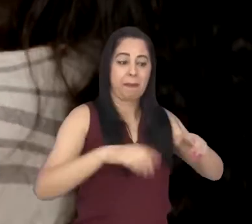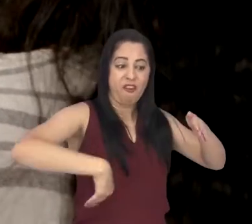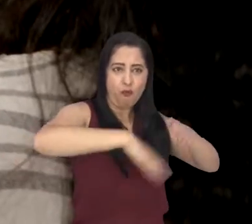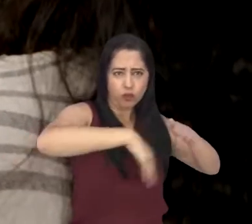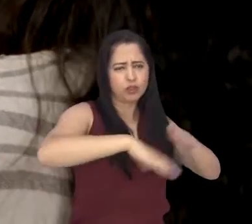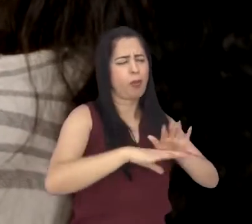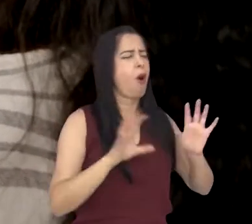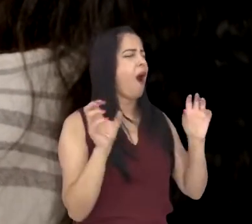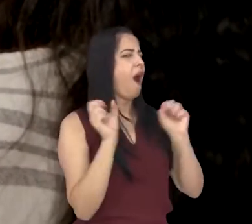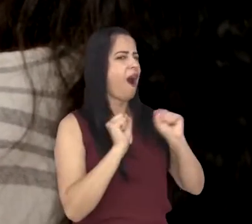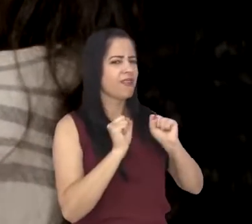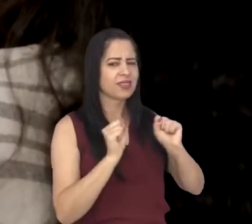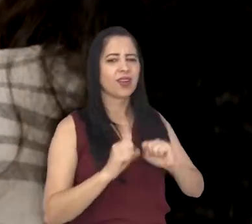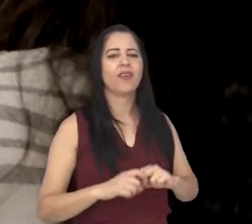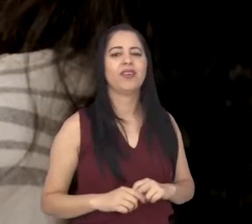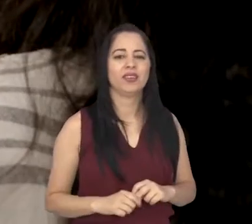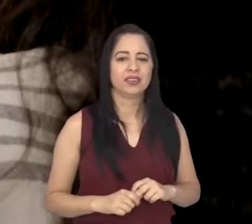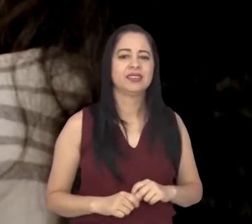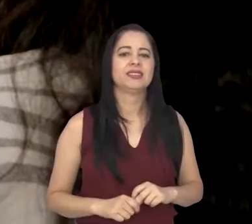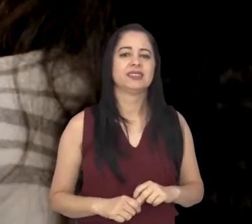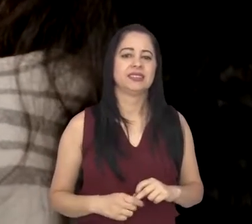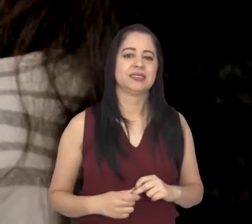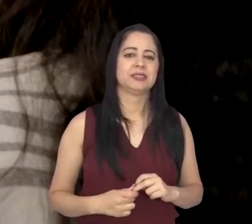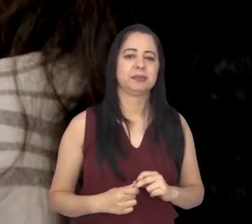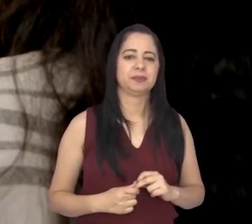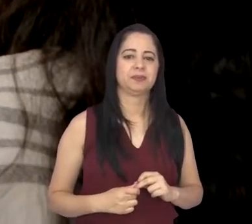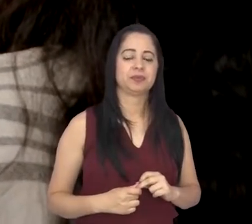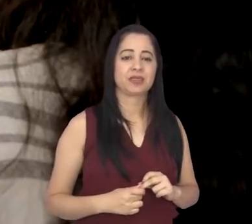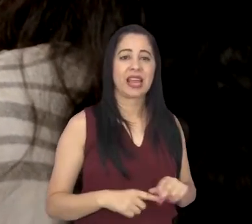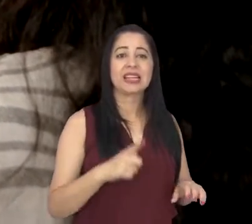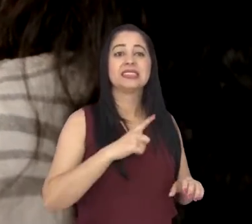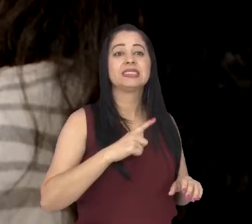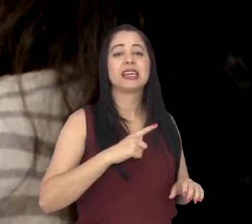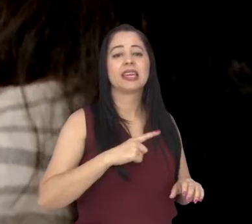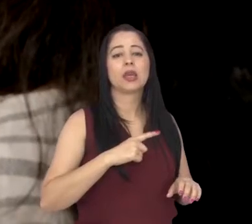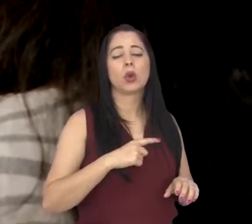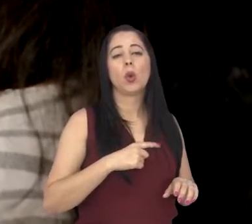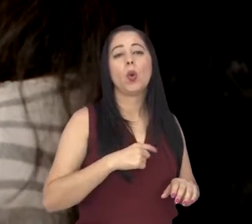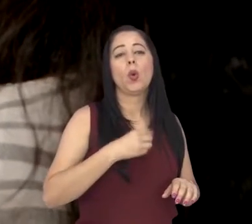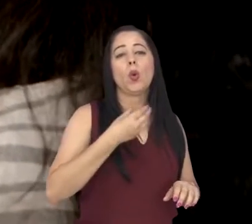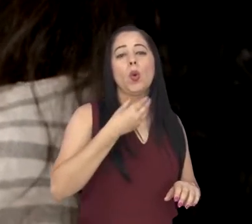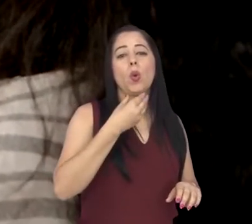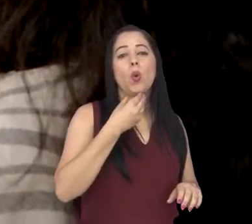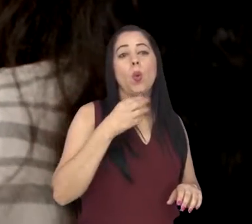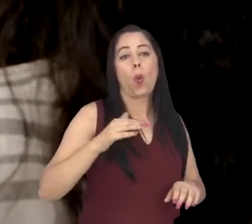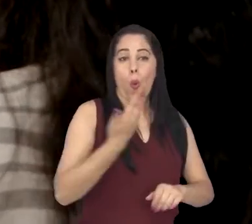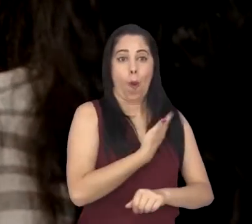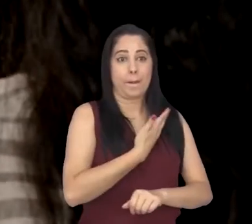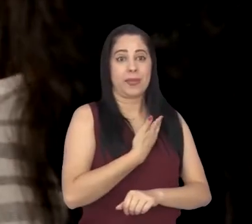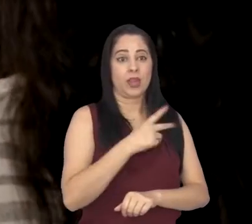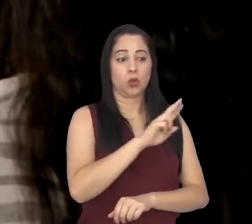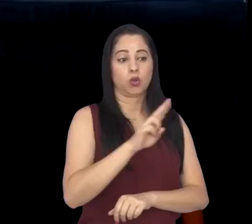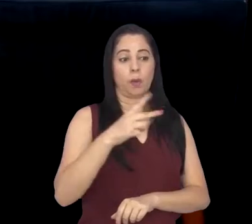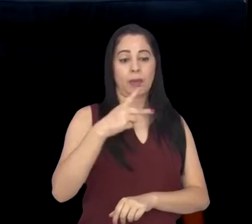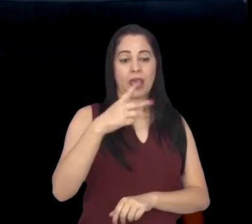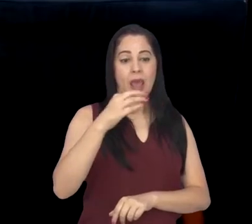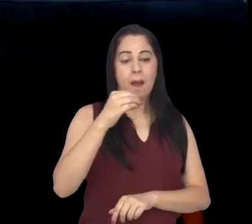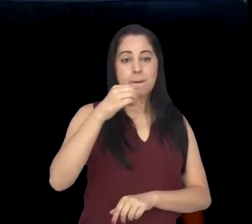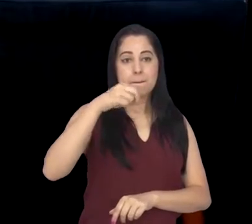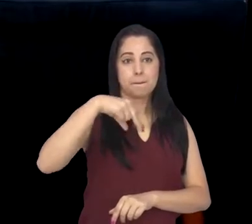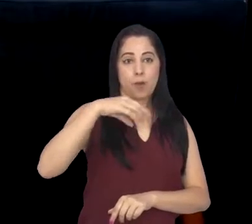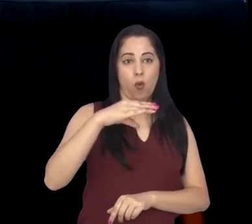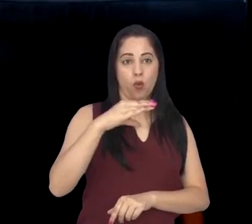que tinha o comissário, que era Ponciano, e que ele furava, Mas sempre a tem, gente né?